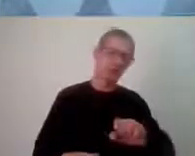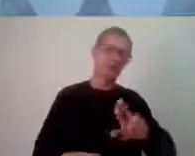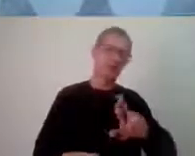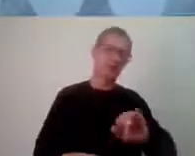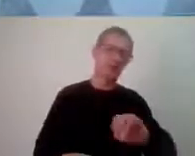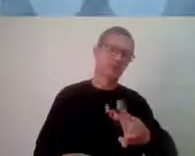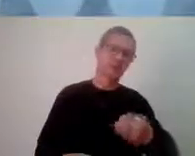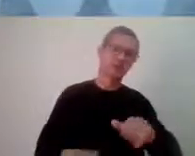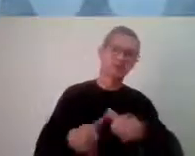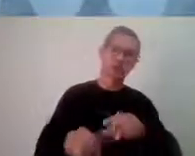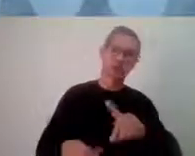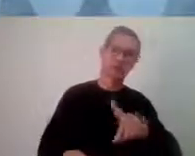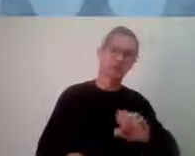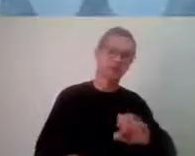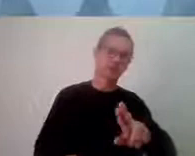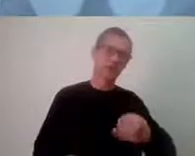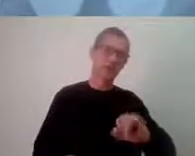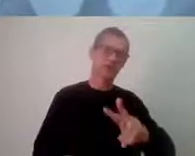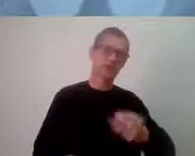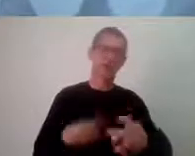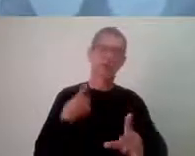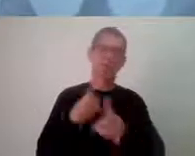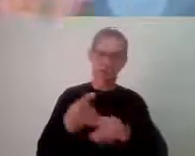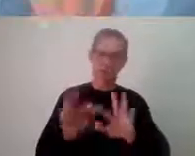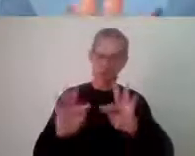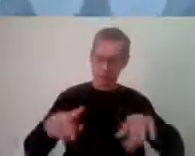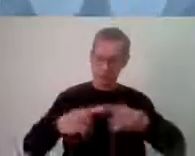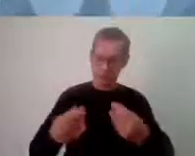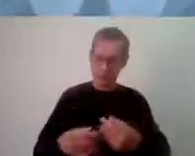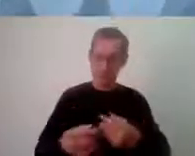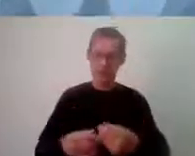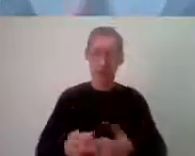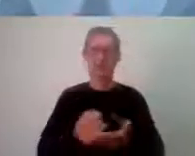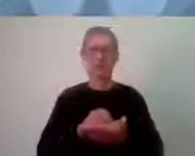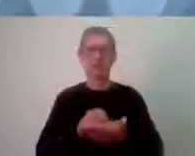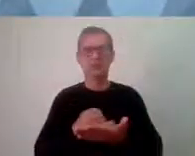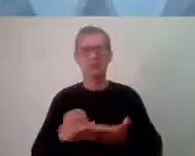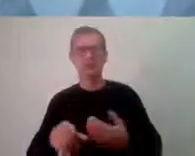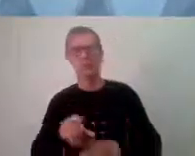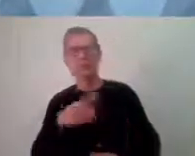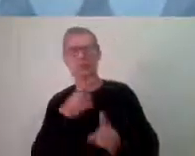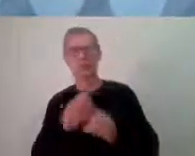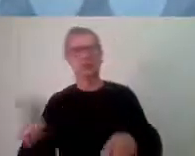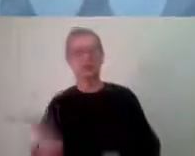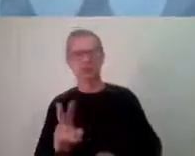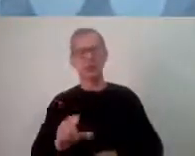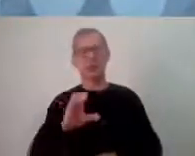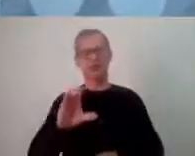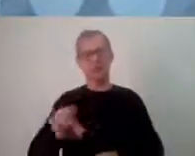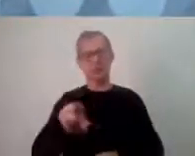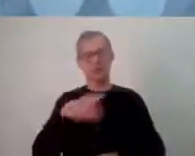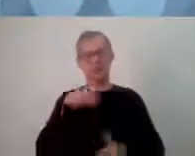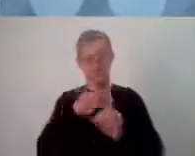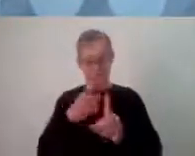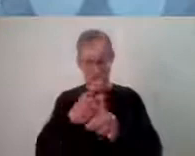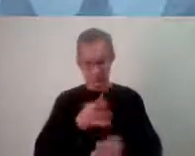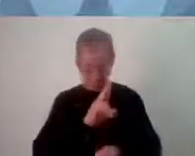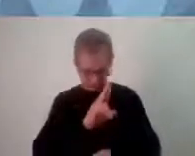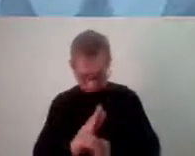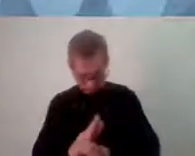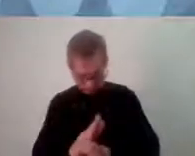partir dessa derivada você encontra a função e a partir da condição inicial, né, você encontra o valor do C e aí você encontra uma